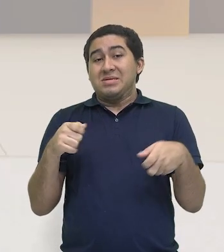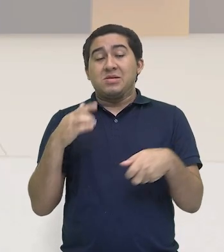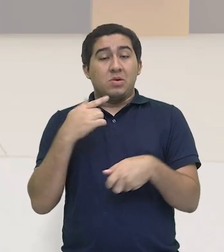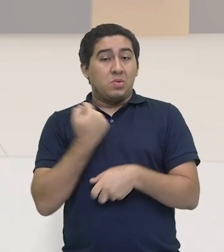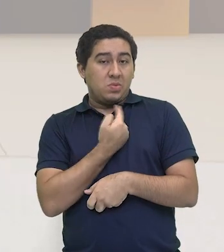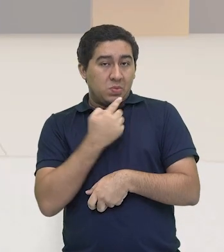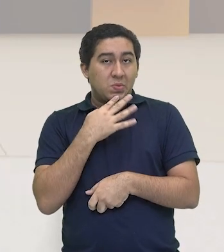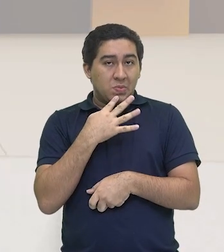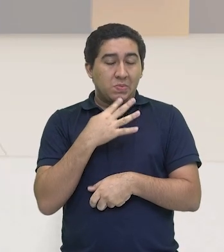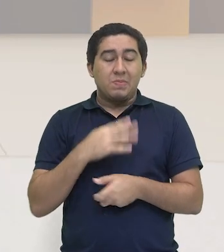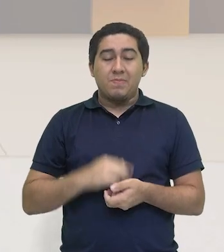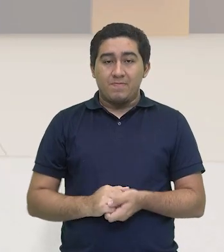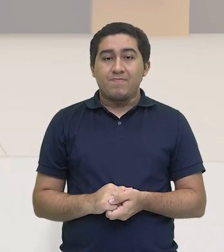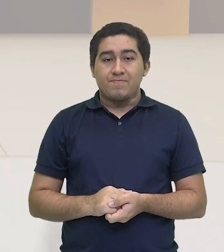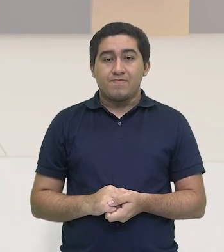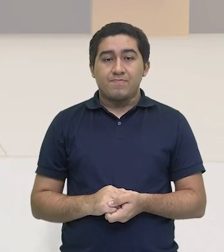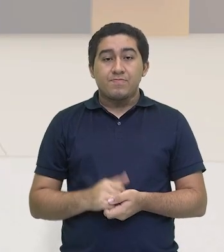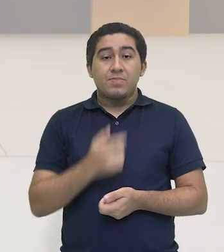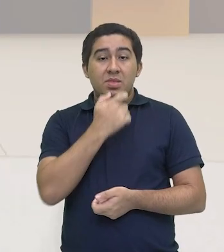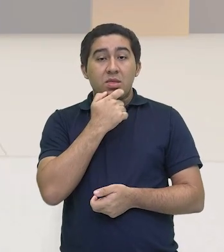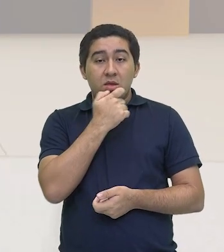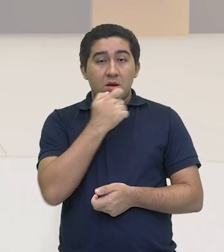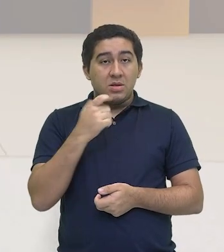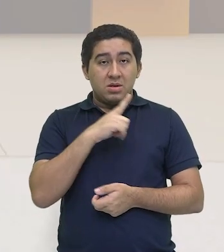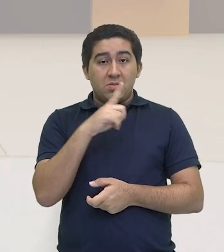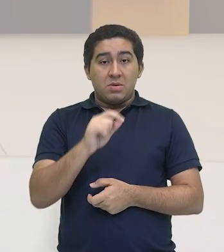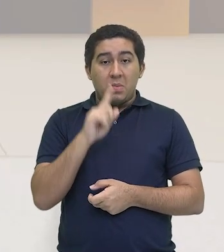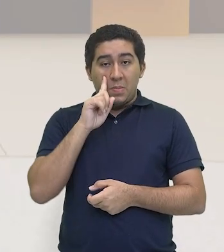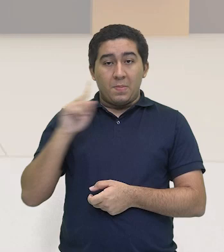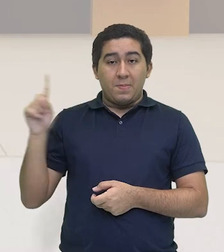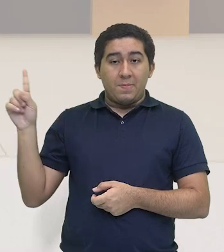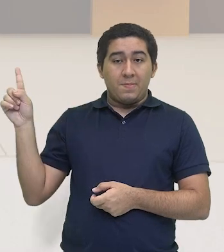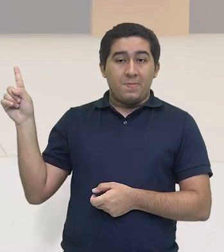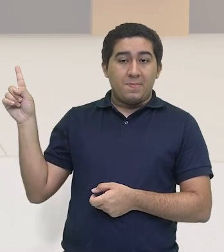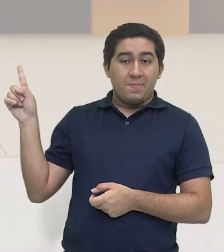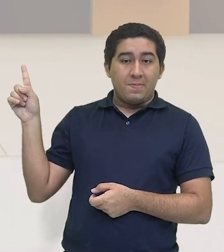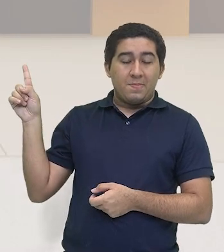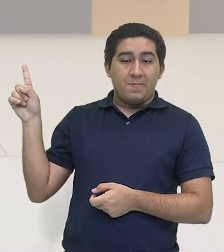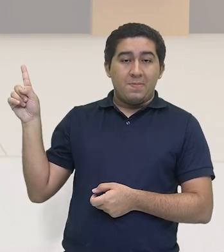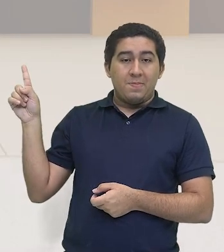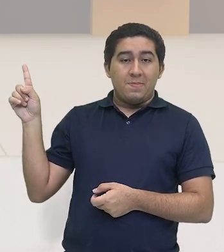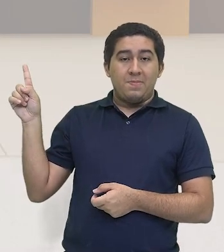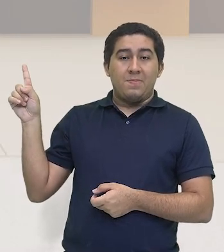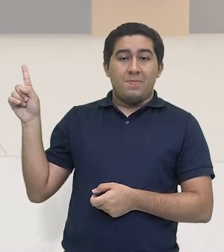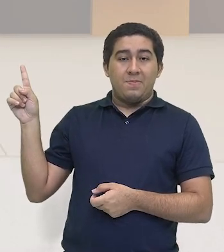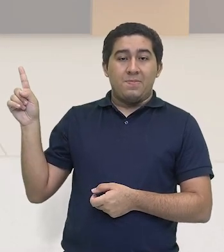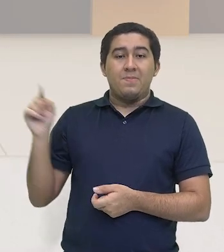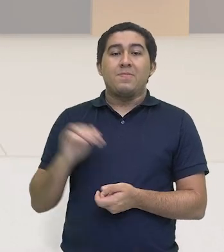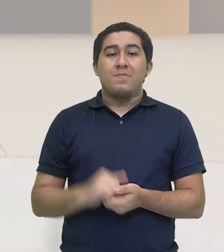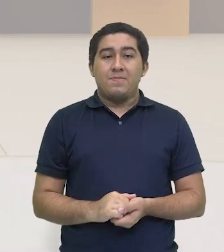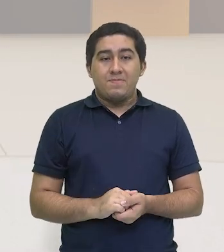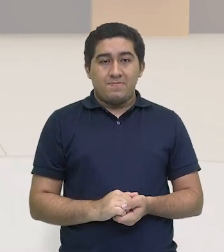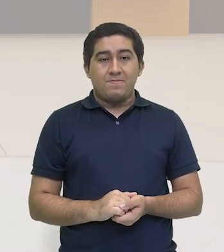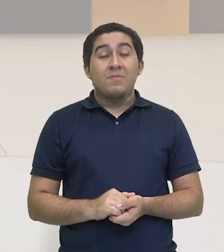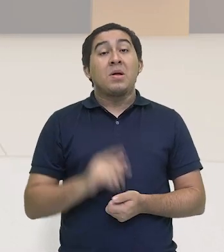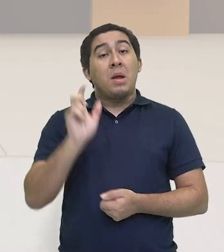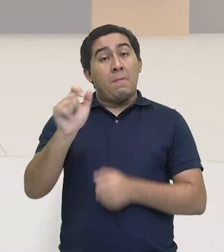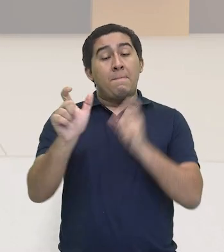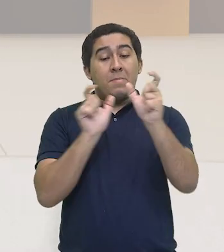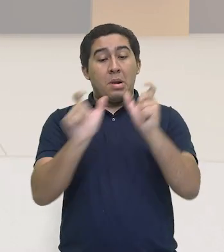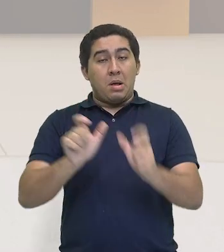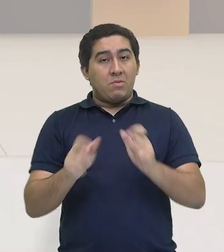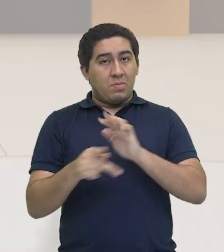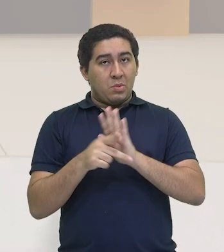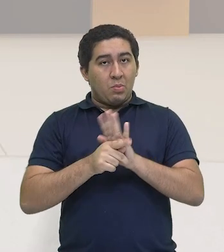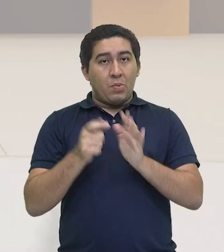conhecerem. Sim. Então, em inglês, basket weaver ou, né, natural fiber artisan. Então, essas são as palavras aí em